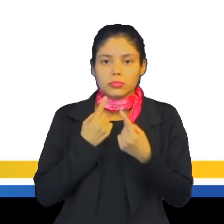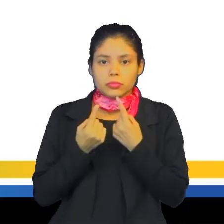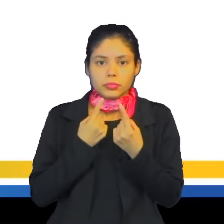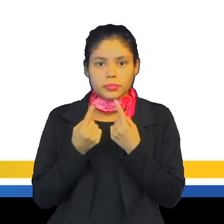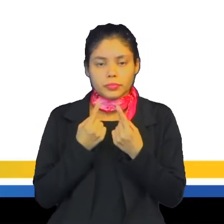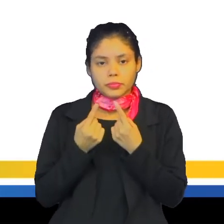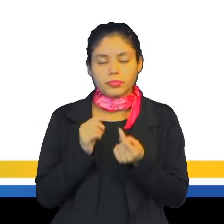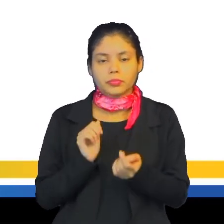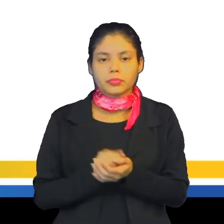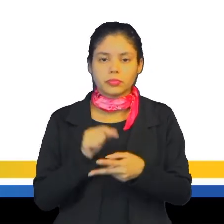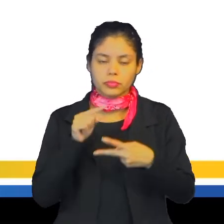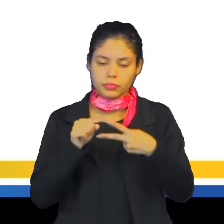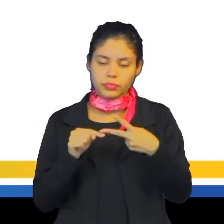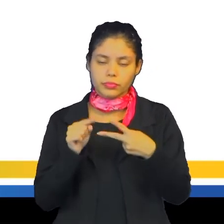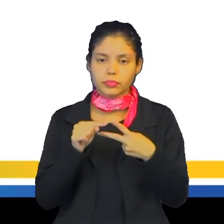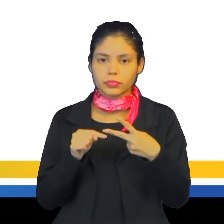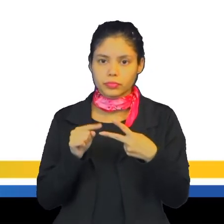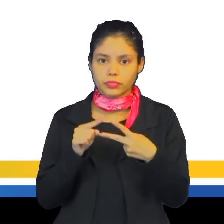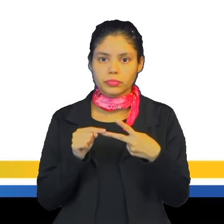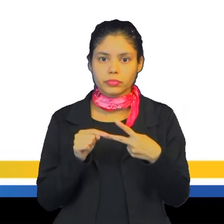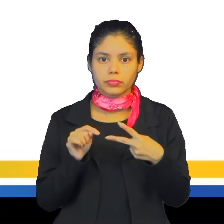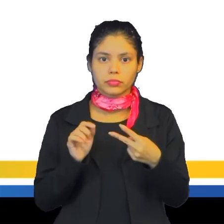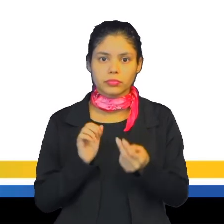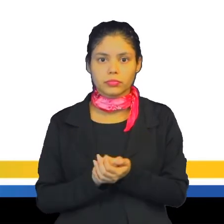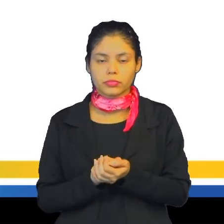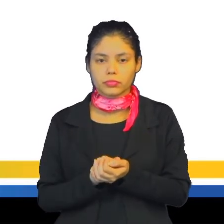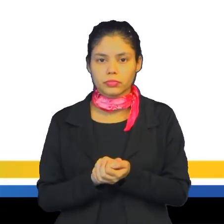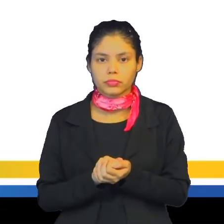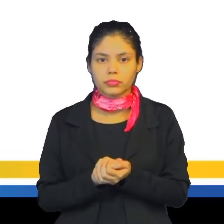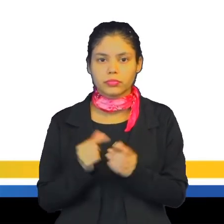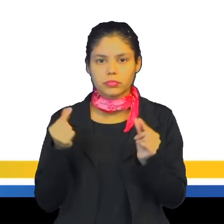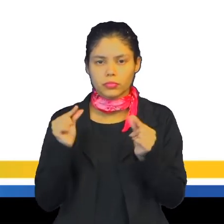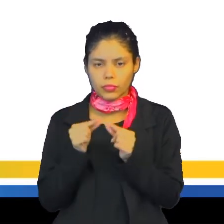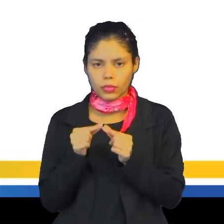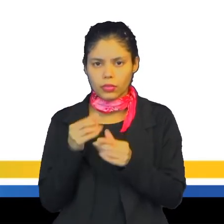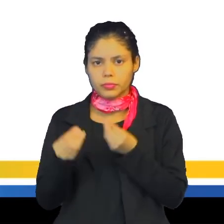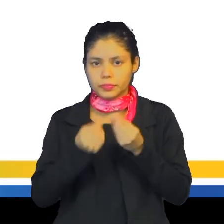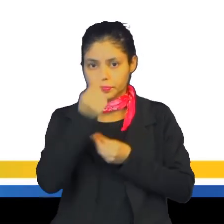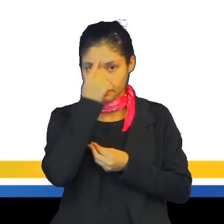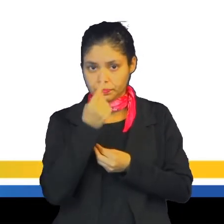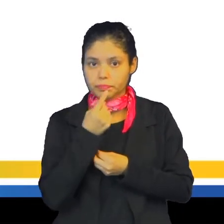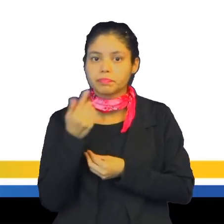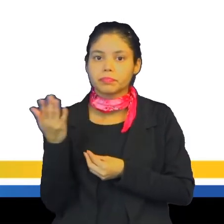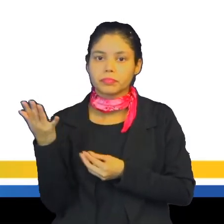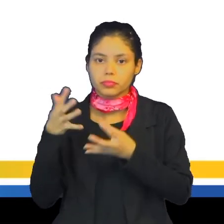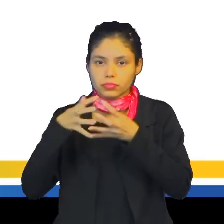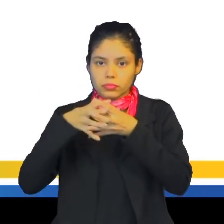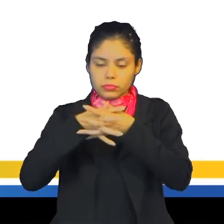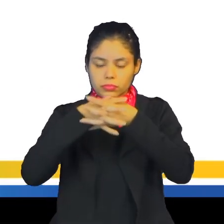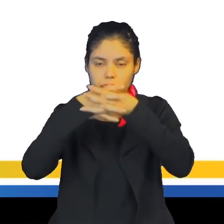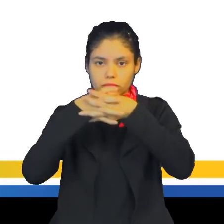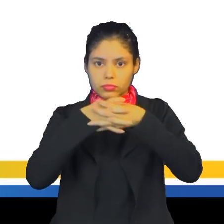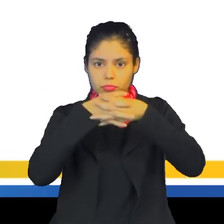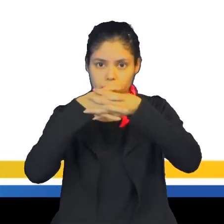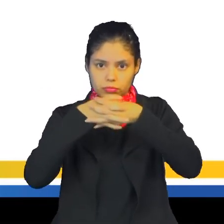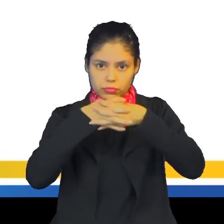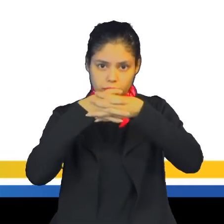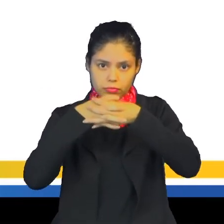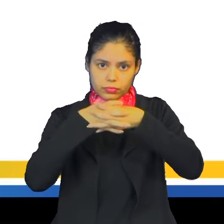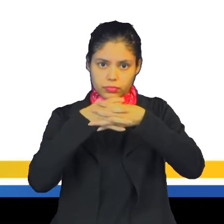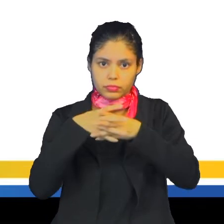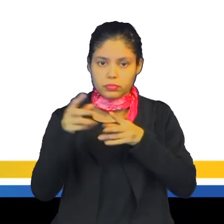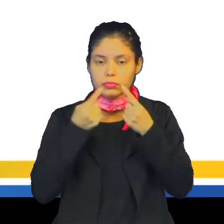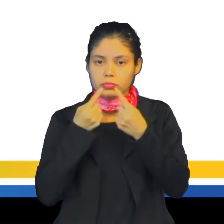comunicações entre as arteríolas e uma vênula veia de pequeno diâmetro. Então, conforme vocês estão vendo aí na figura, nós temos aí